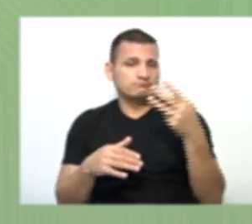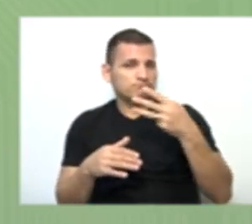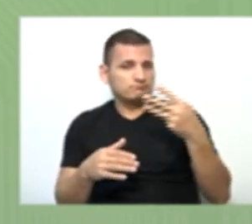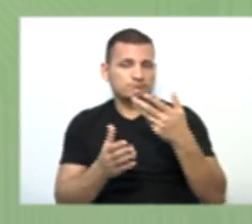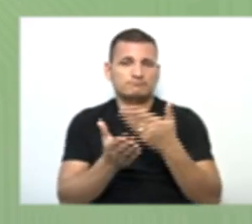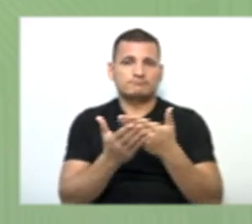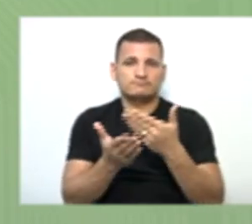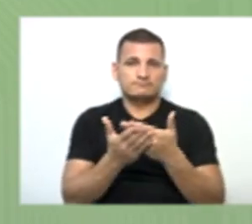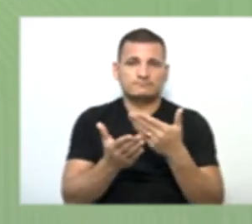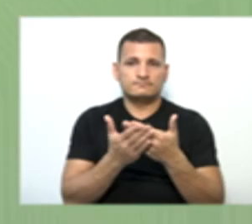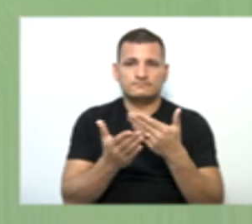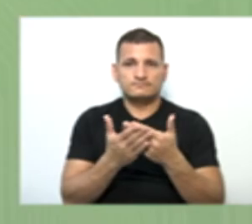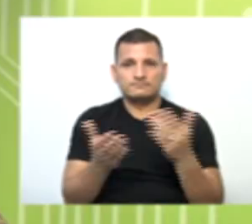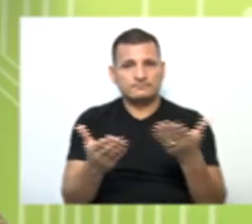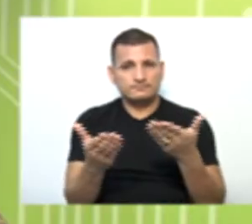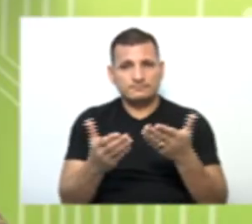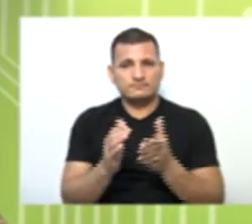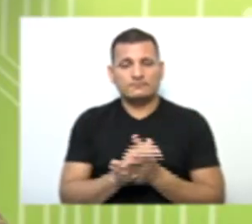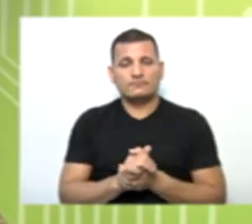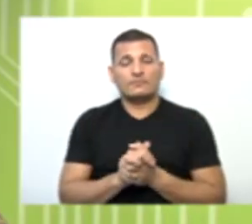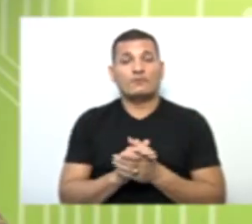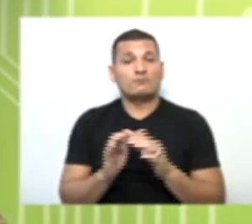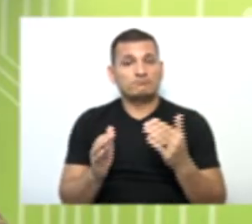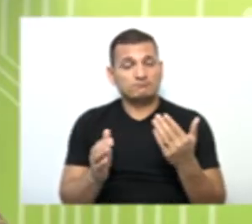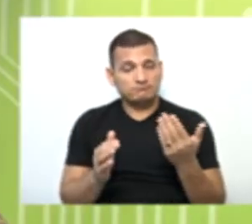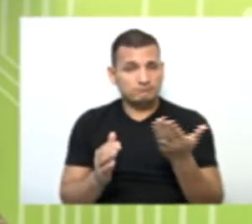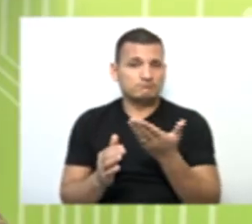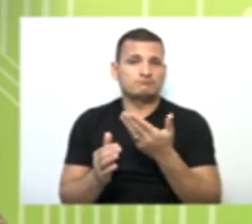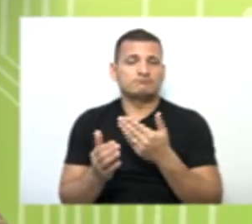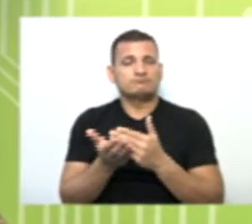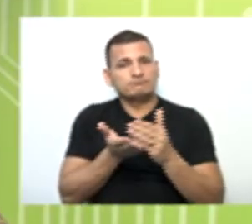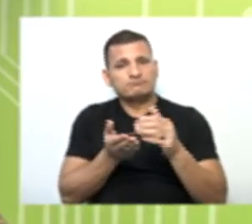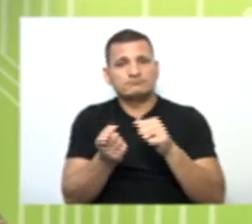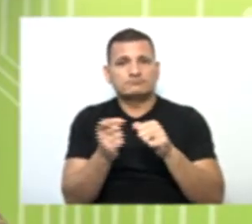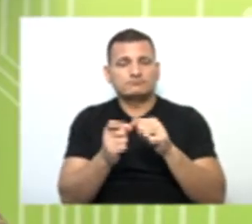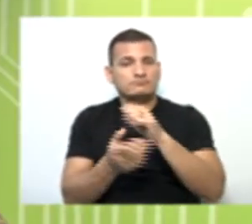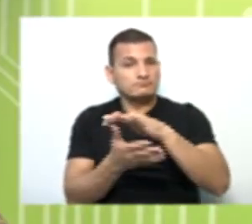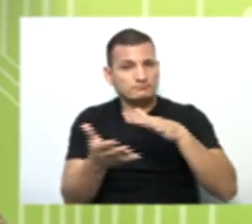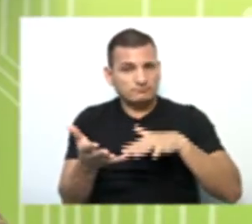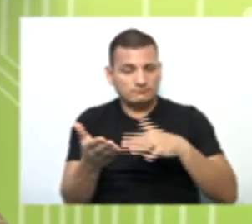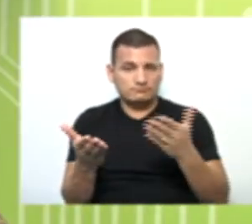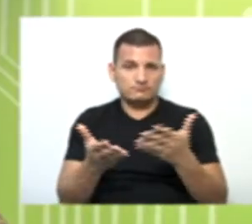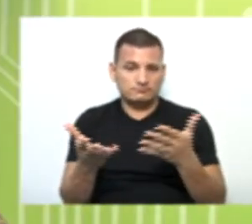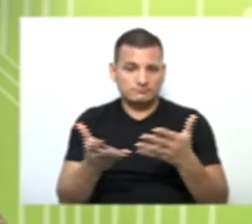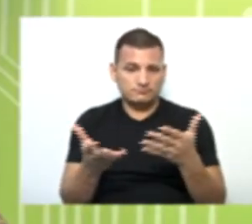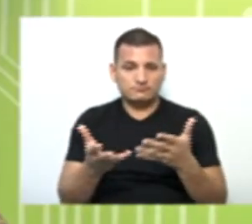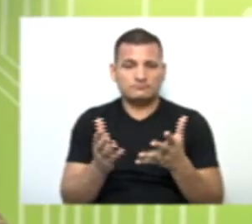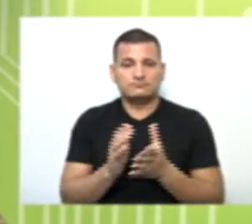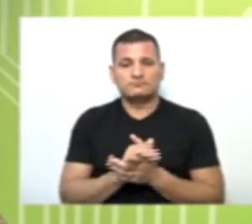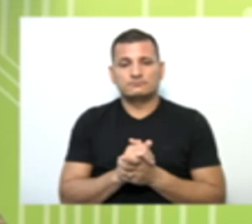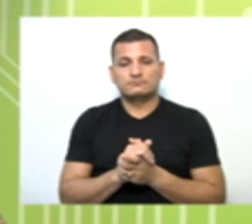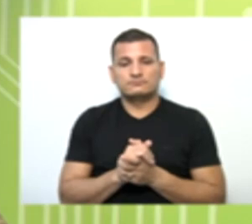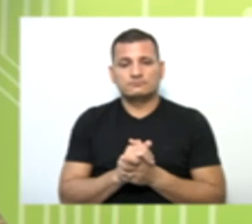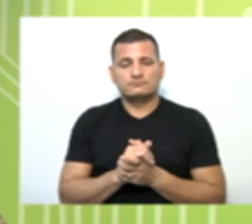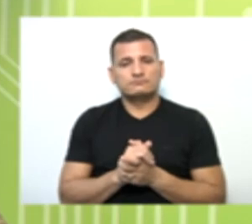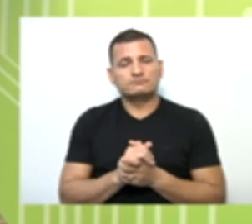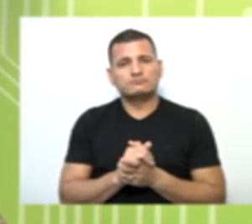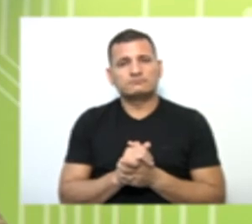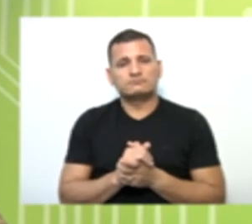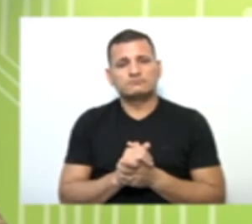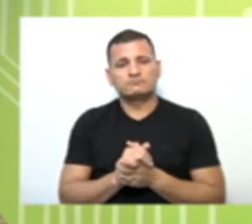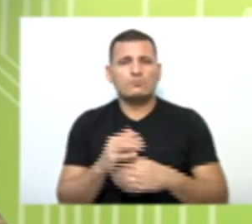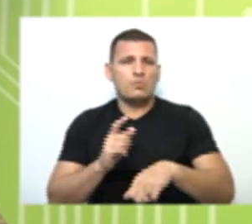terceira aula, né? Nós vamos iniciar agora, vocês vão iniciar a atividade de sala, tá? E dentro de